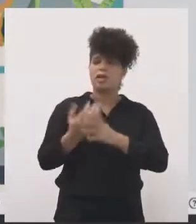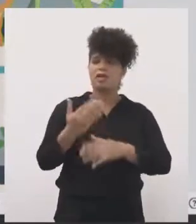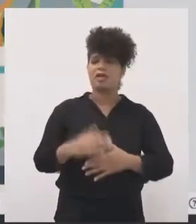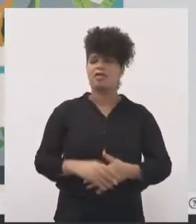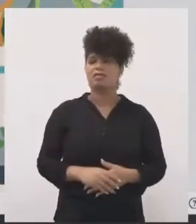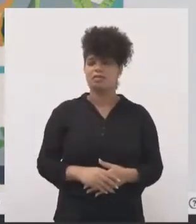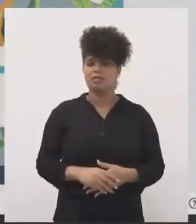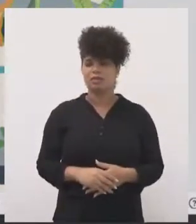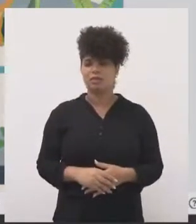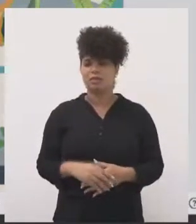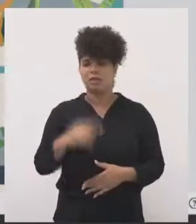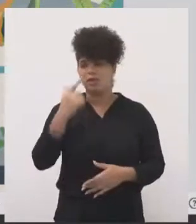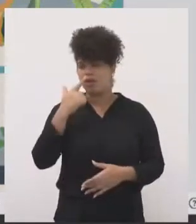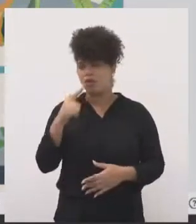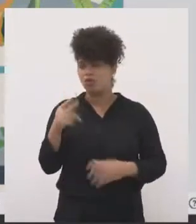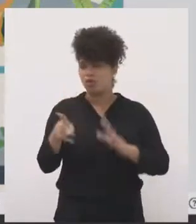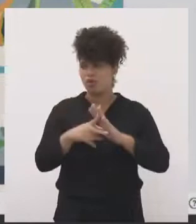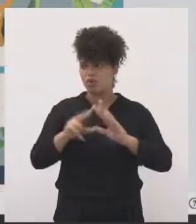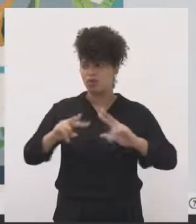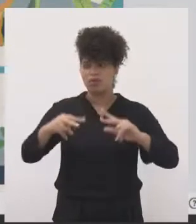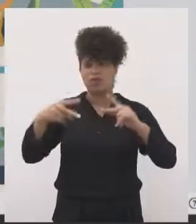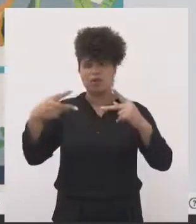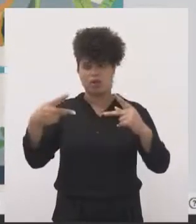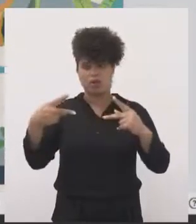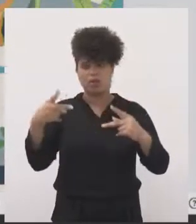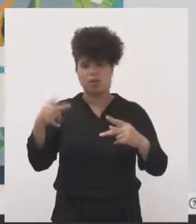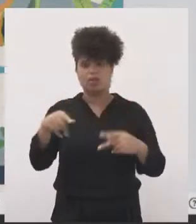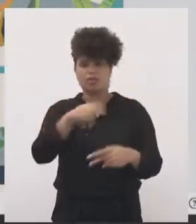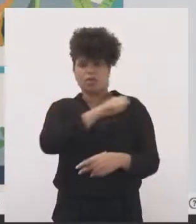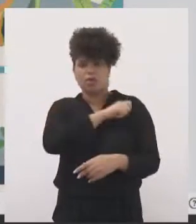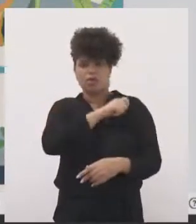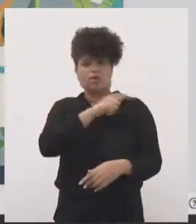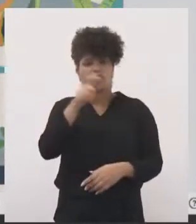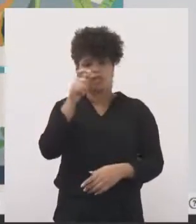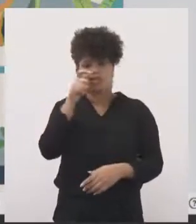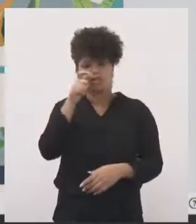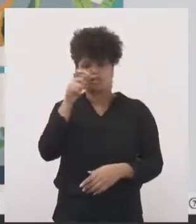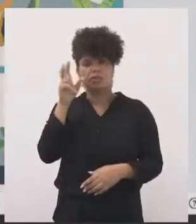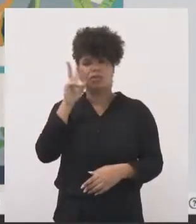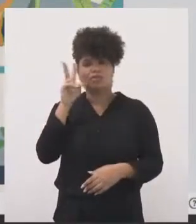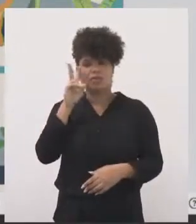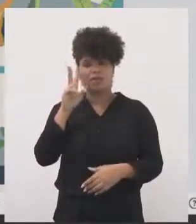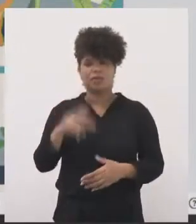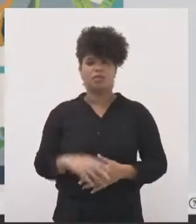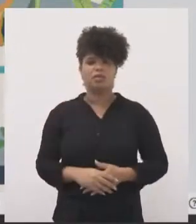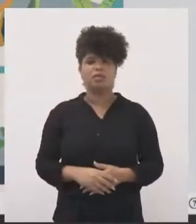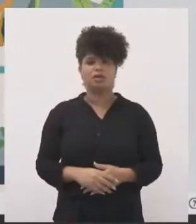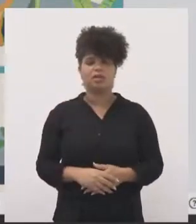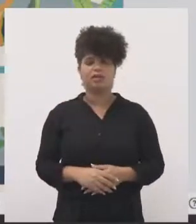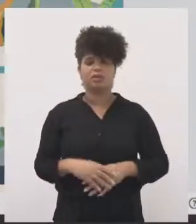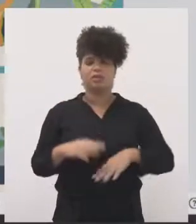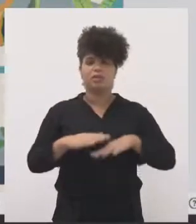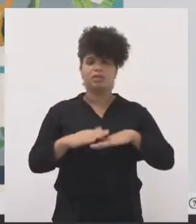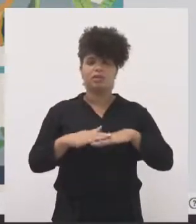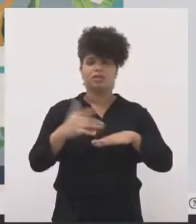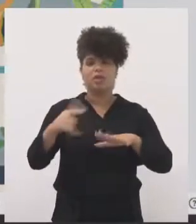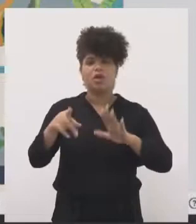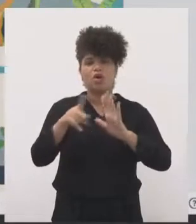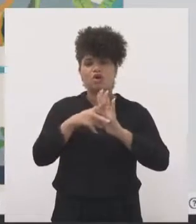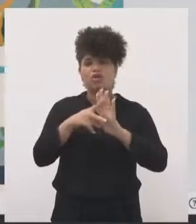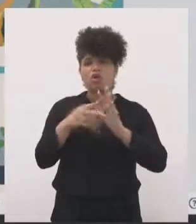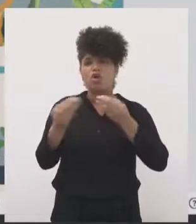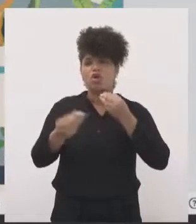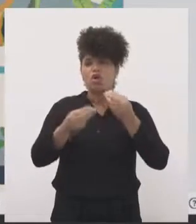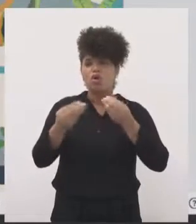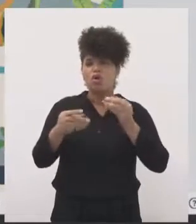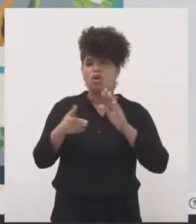alunos, ou mandado o link para o meu aluno assistir essa historinha em casa, ou pedir para o pai contar,